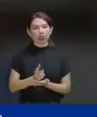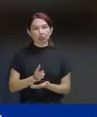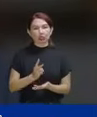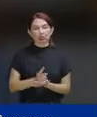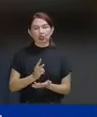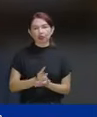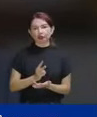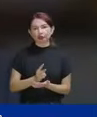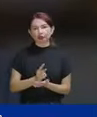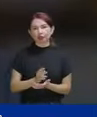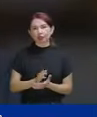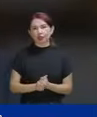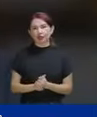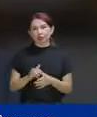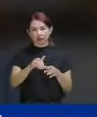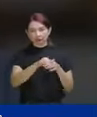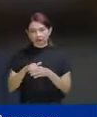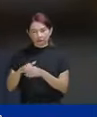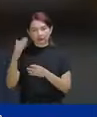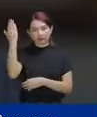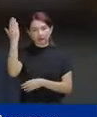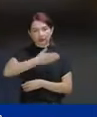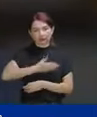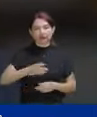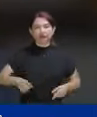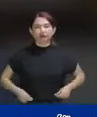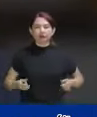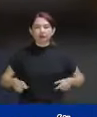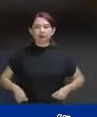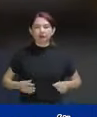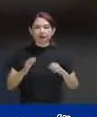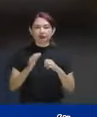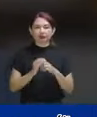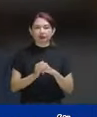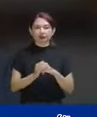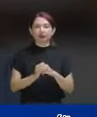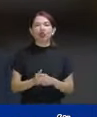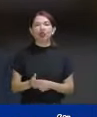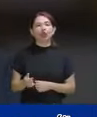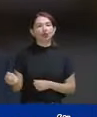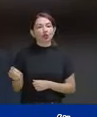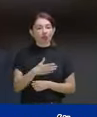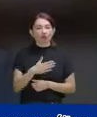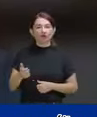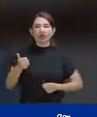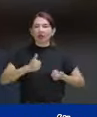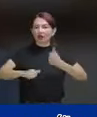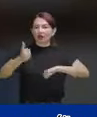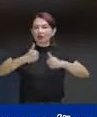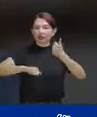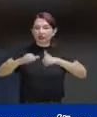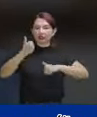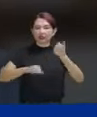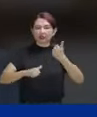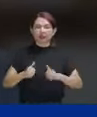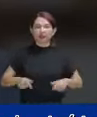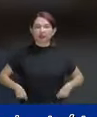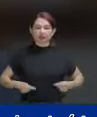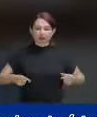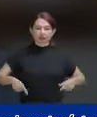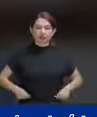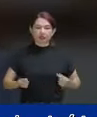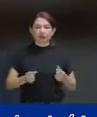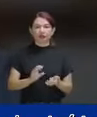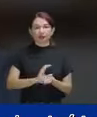acordo regional acerca da comprovação de despesas, a Corte de Origem proceda a nova análise de regularidade de gasto realizado com